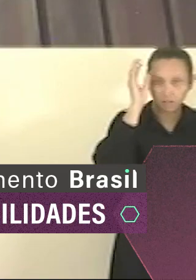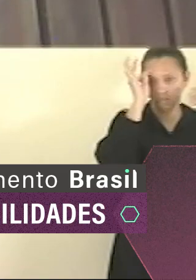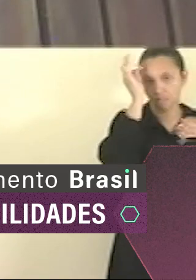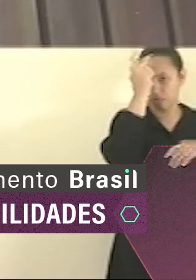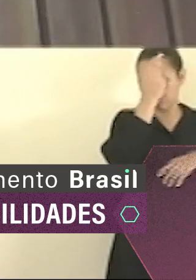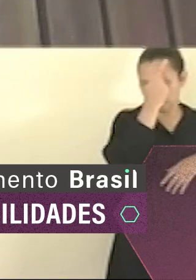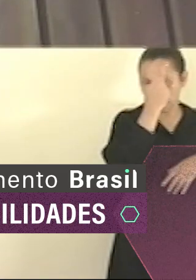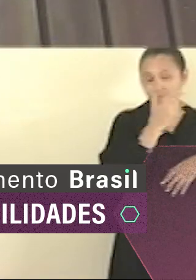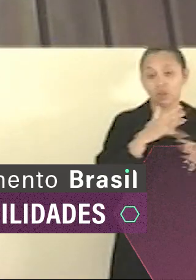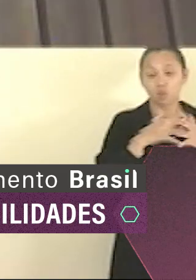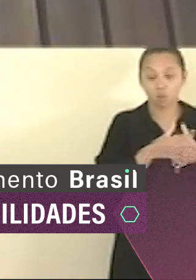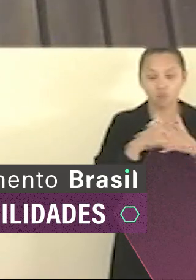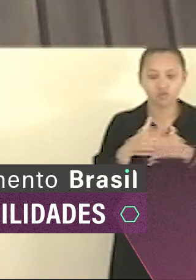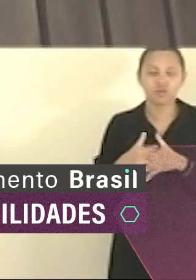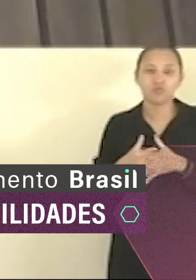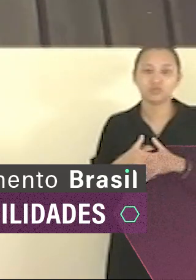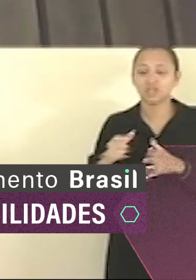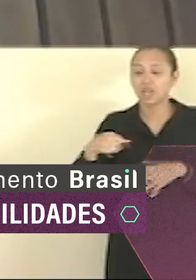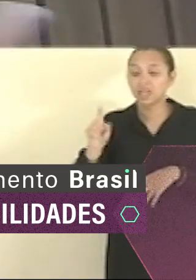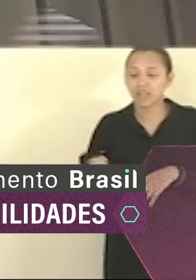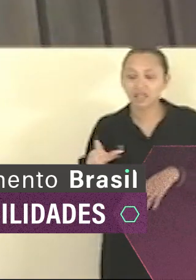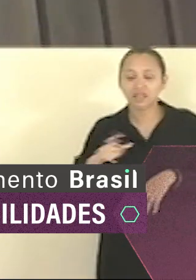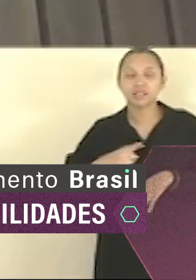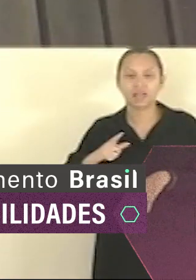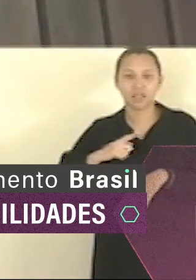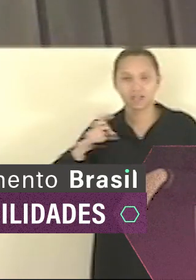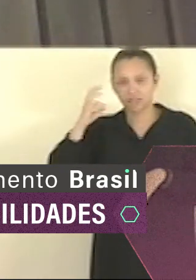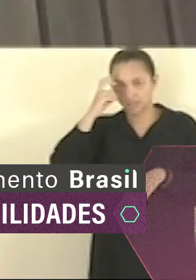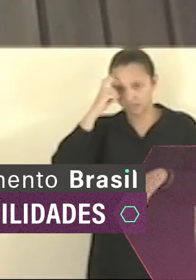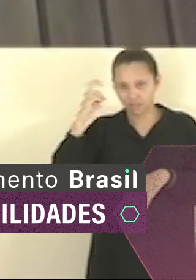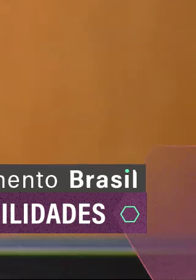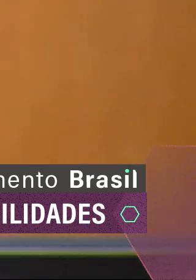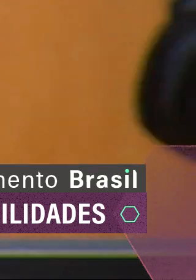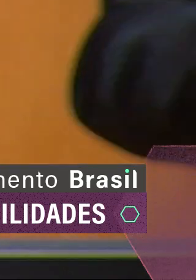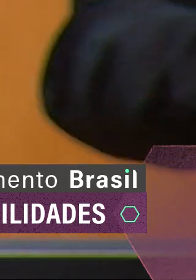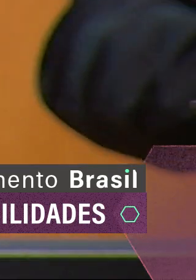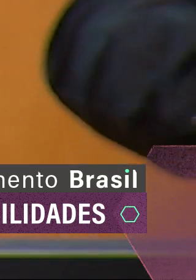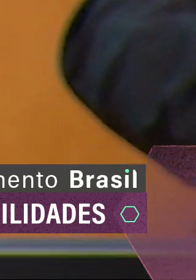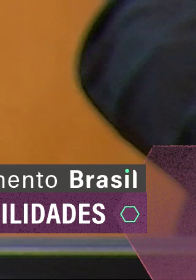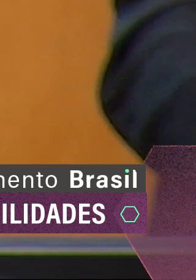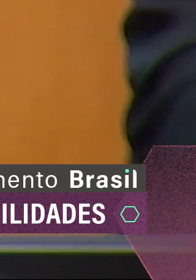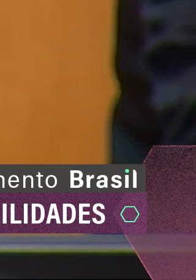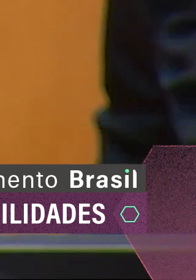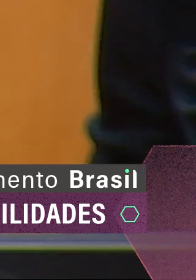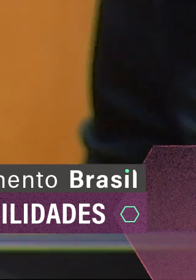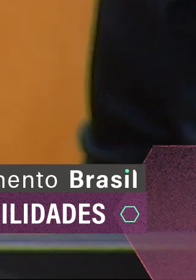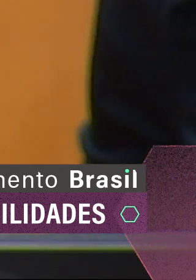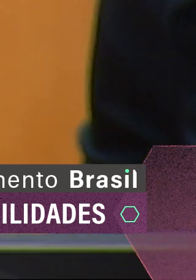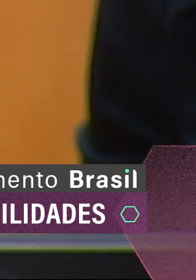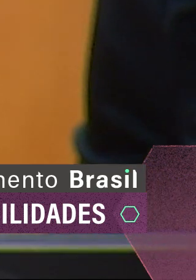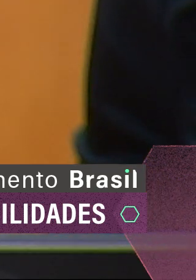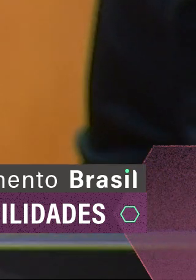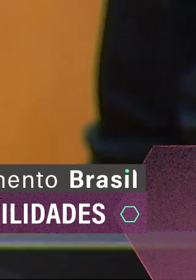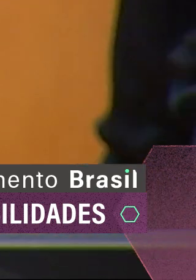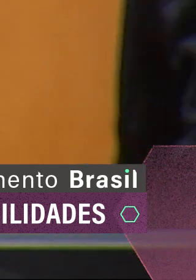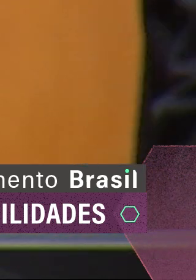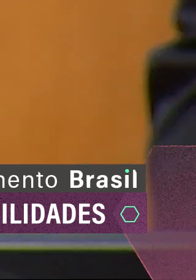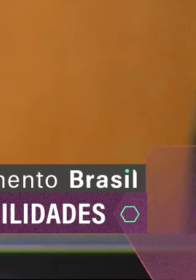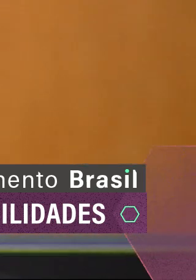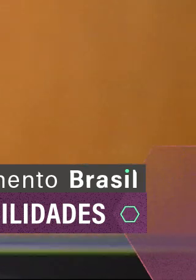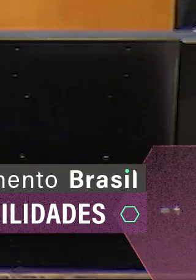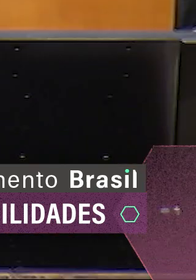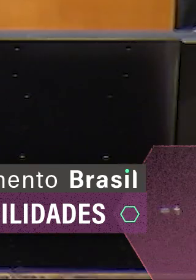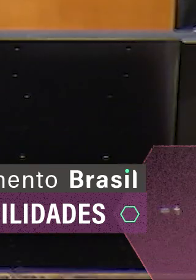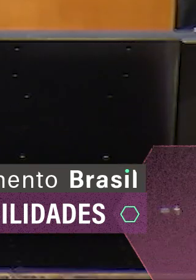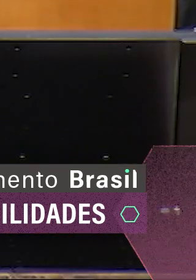é o aluno que de fato está apresentando comportamento de transtorno. A sessão especial foi promovida pelo deputado Thiago